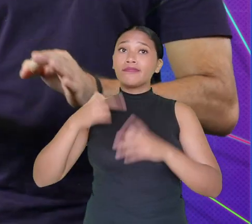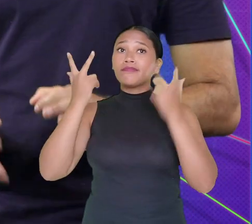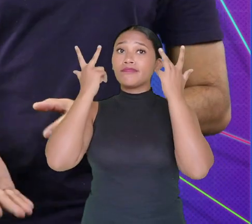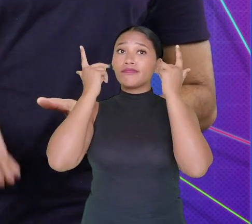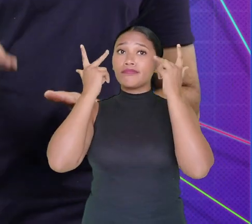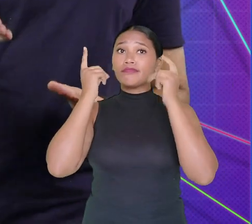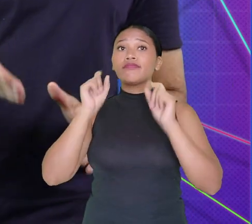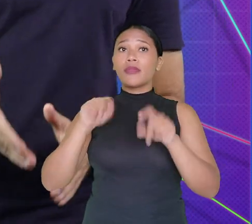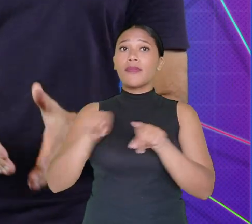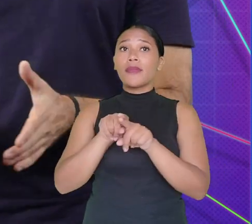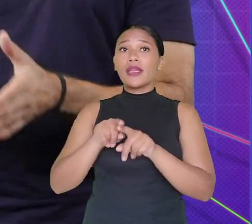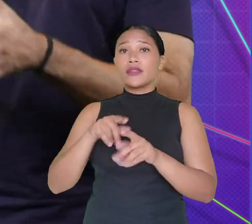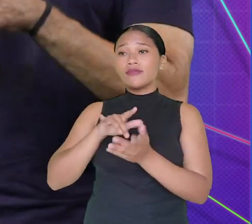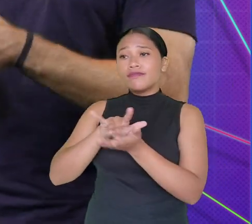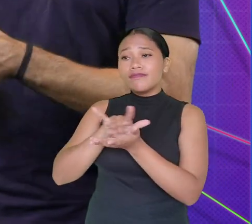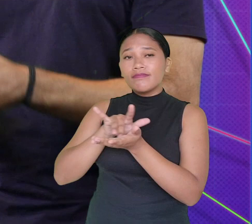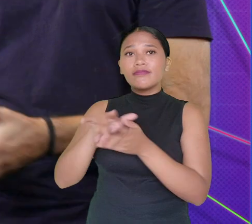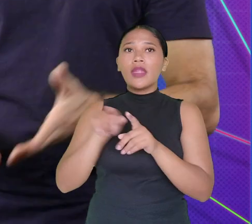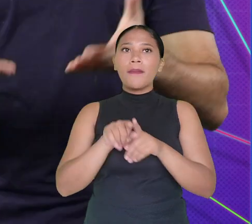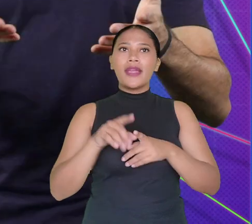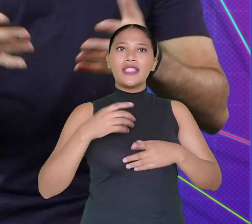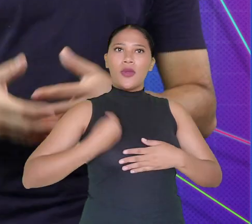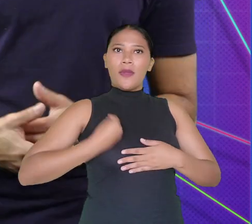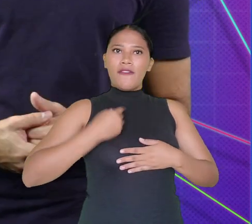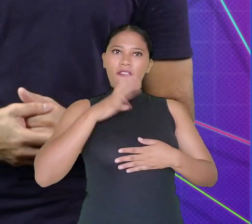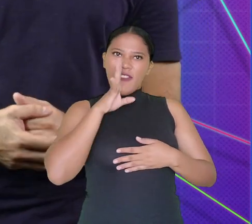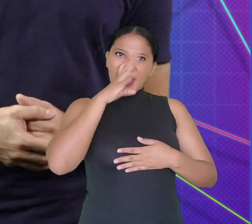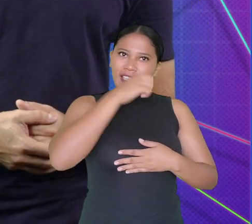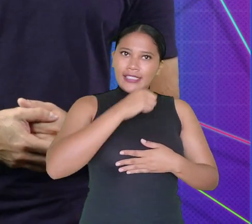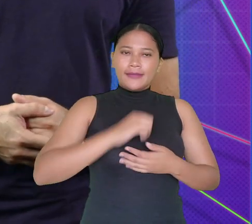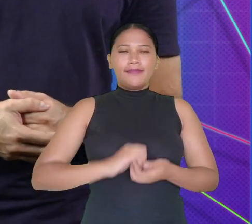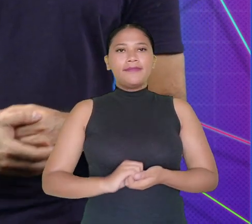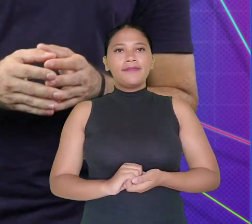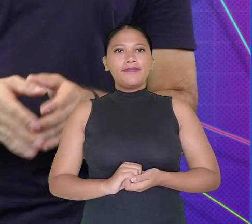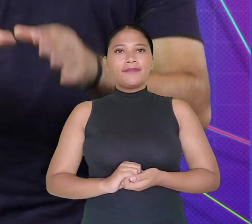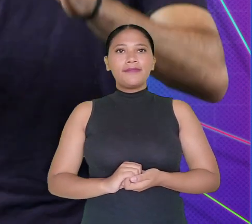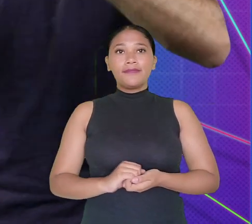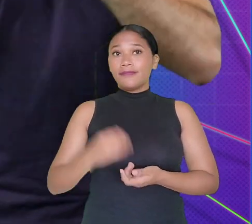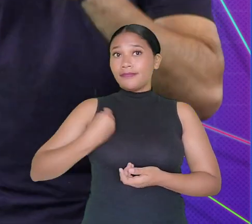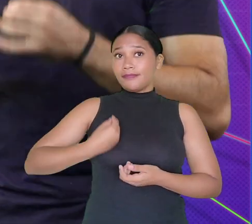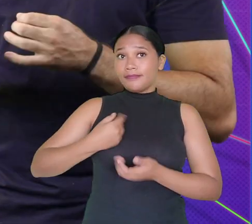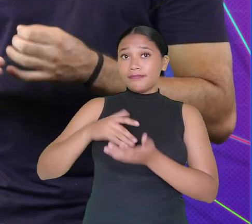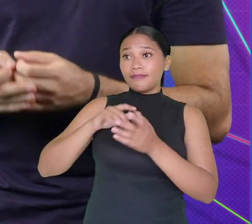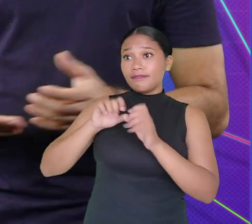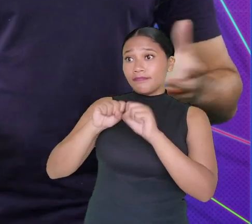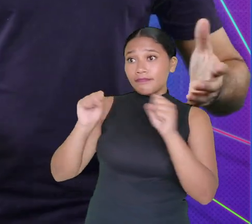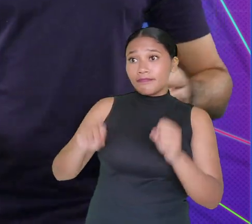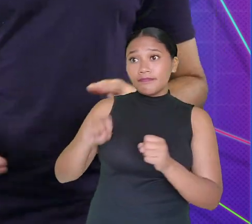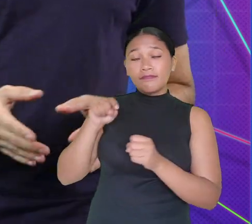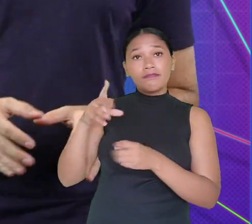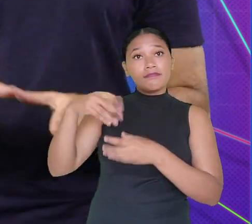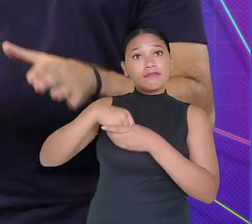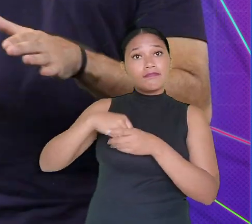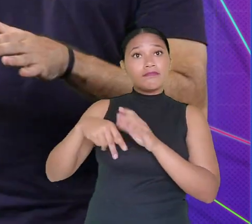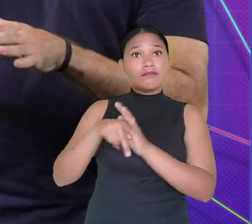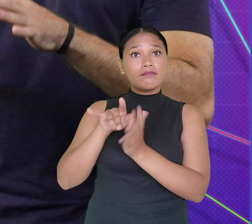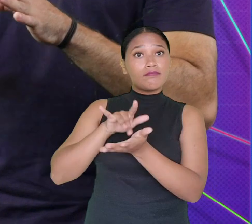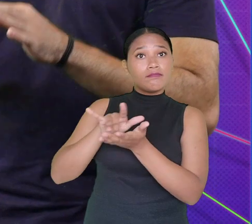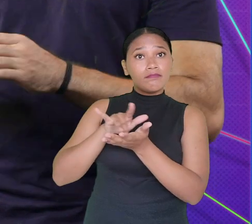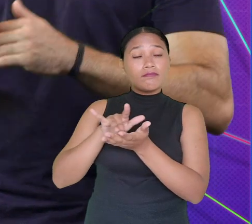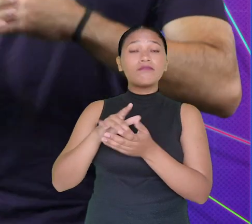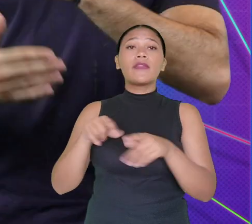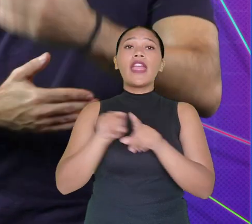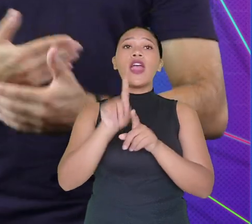Essa mecânica é comum em jogos de simulação e sobrevivência. Simulações de vida. Essa mecânica permite